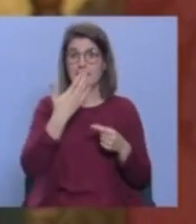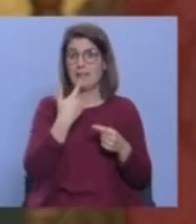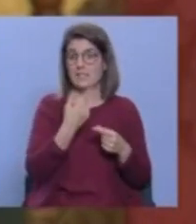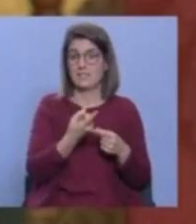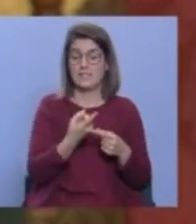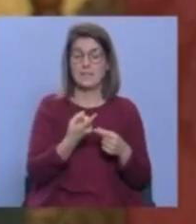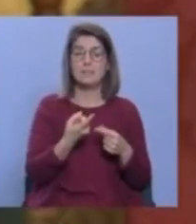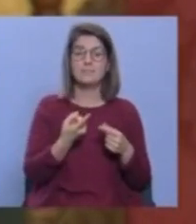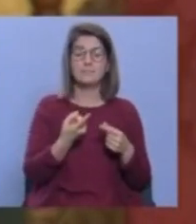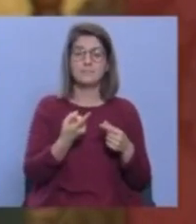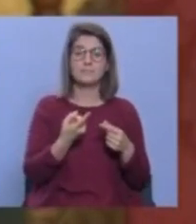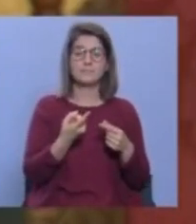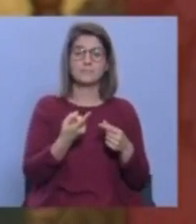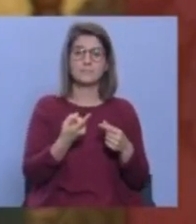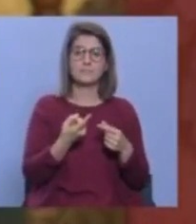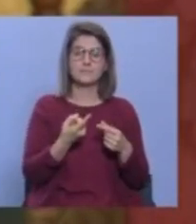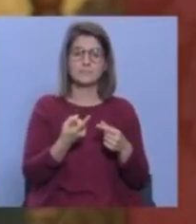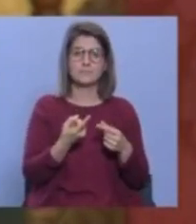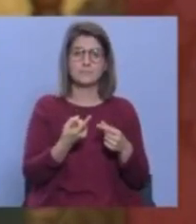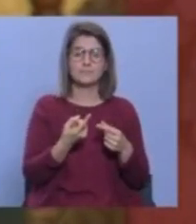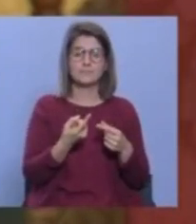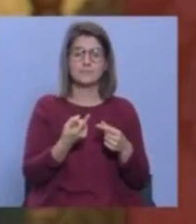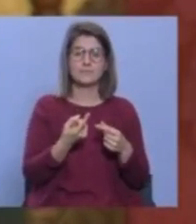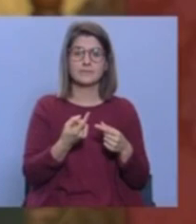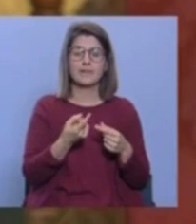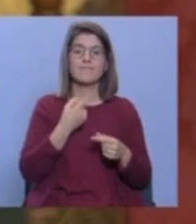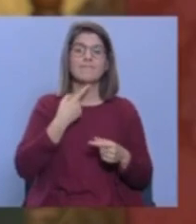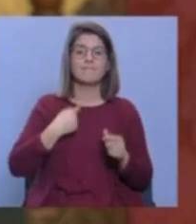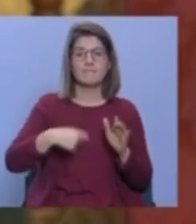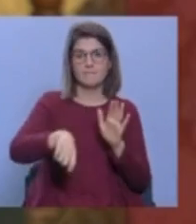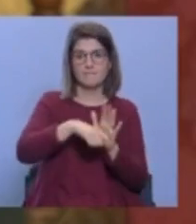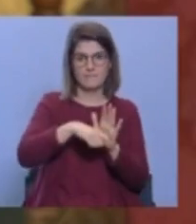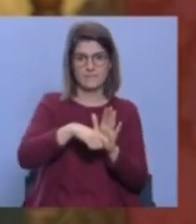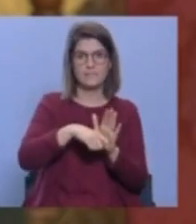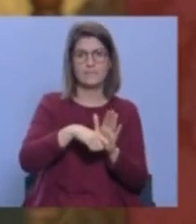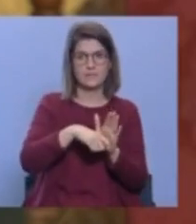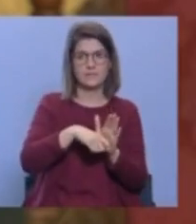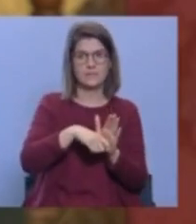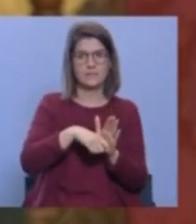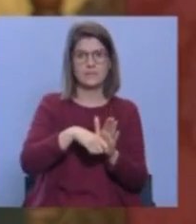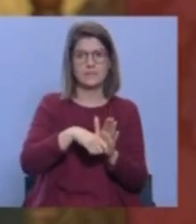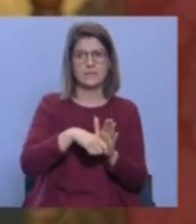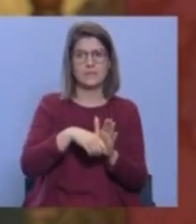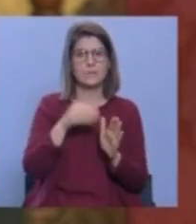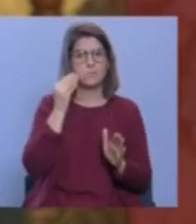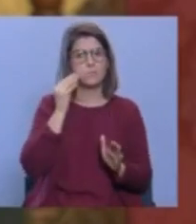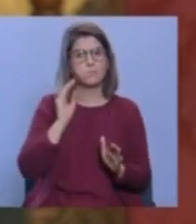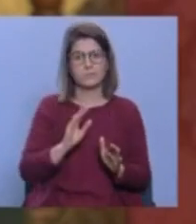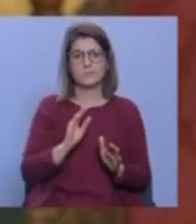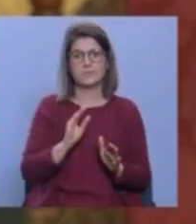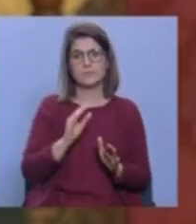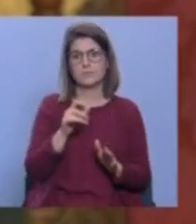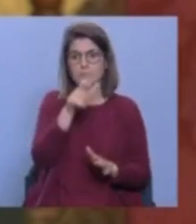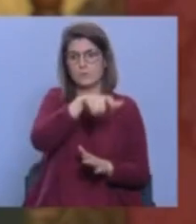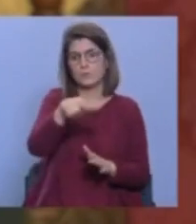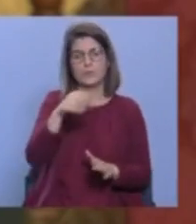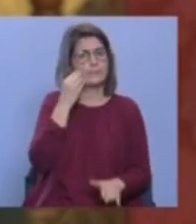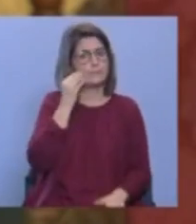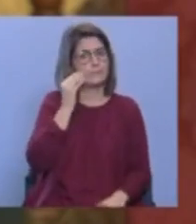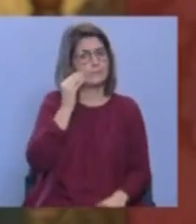que a tentação é a condição, faz parte da nossa condição humana.